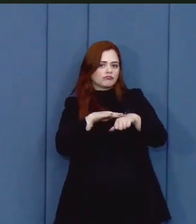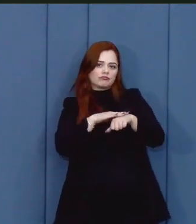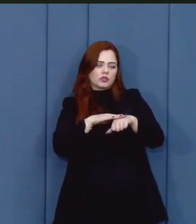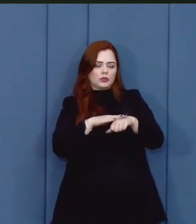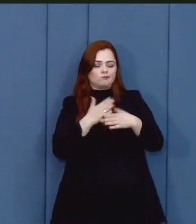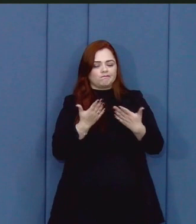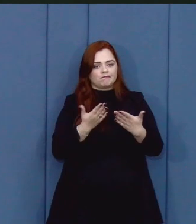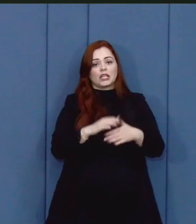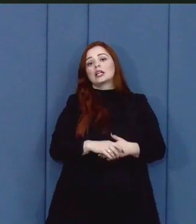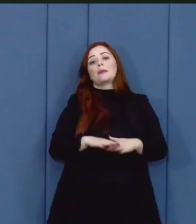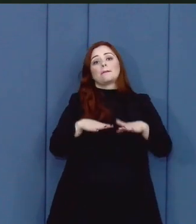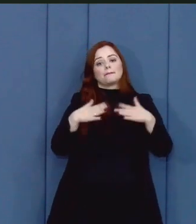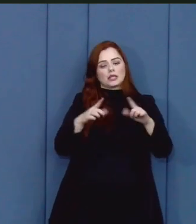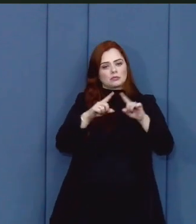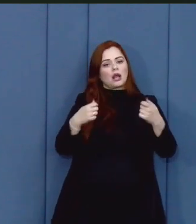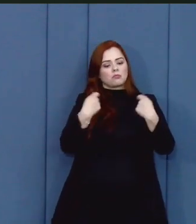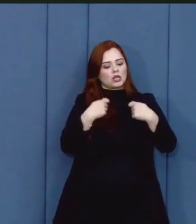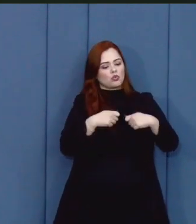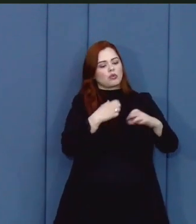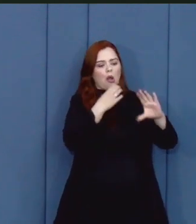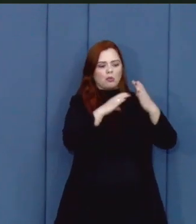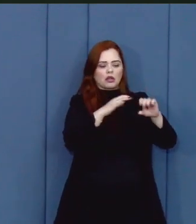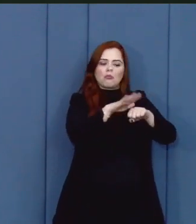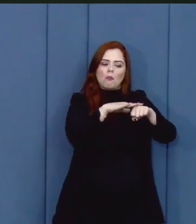Então, se conversa bastante, né?